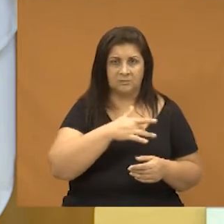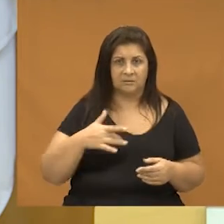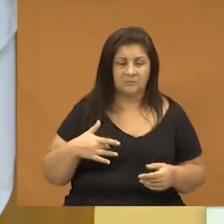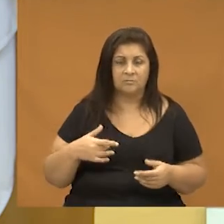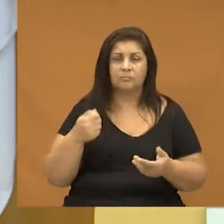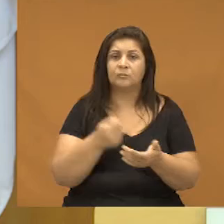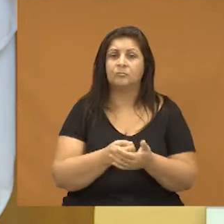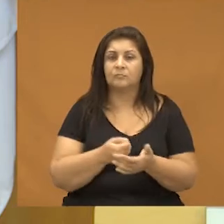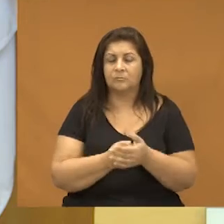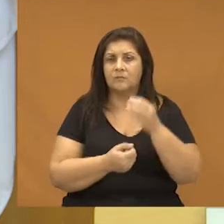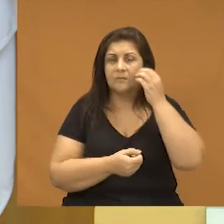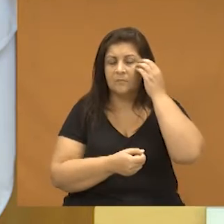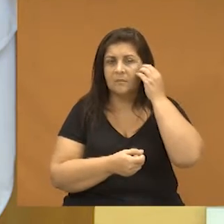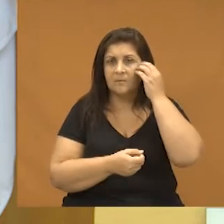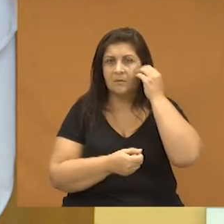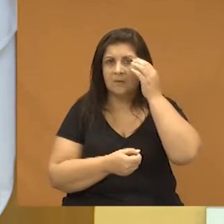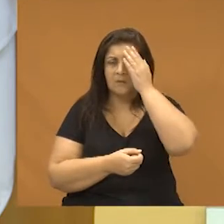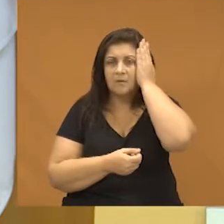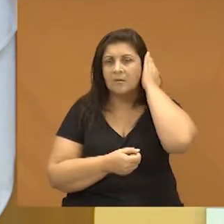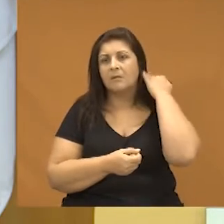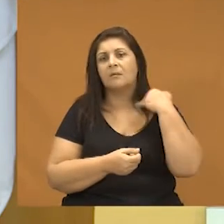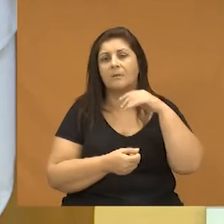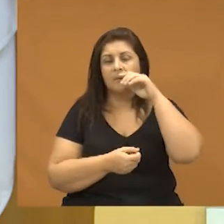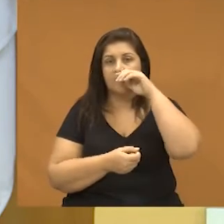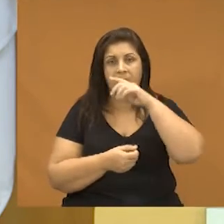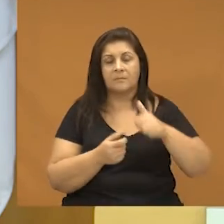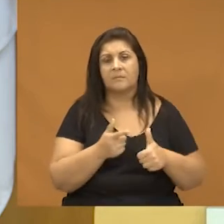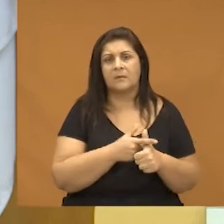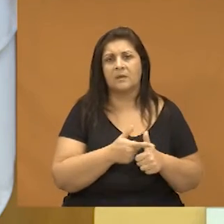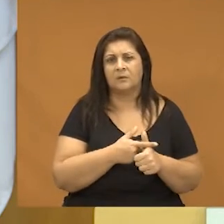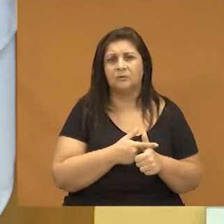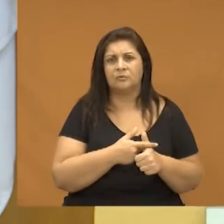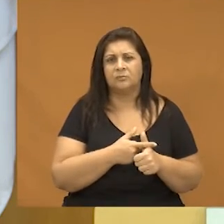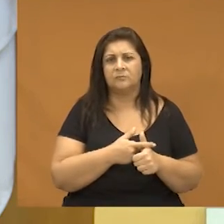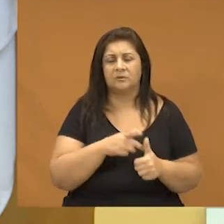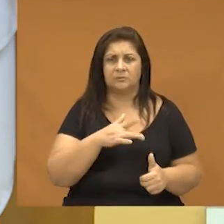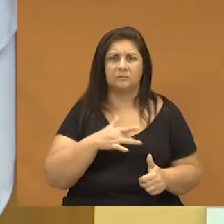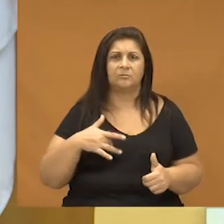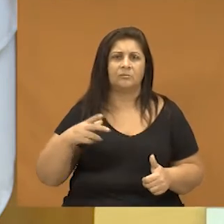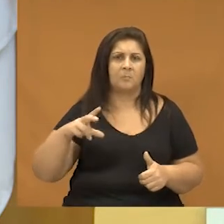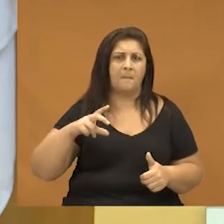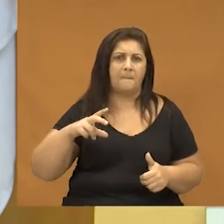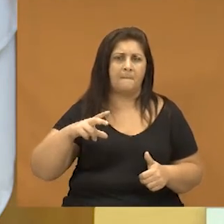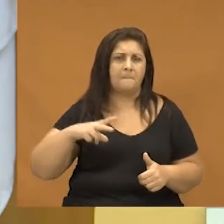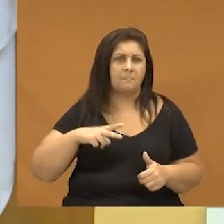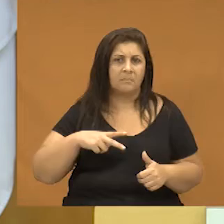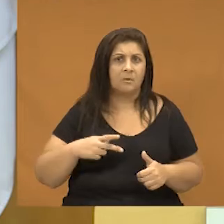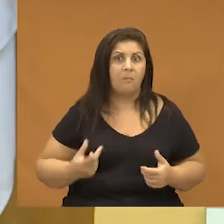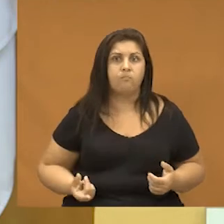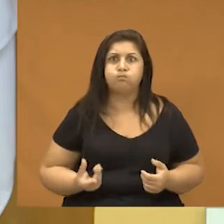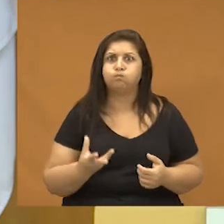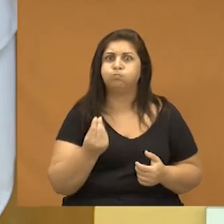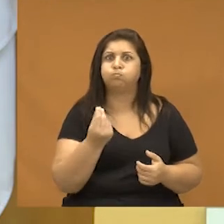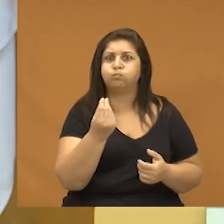via ANS dos convênios. É um valor irrisório e as dívidas dos convênios com a ANS são dívidas bilionárias, porque eles não